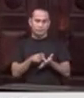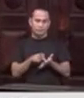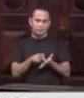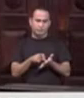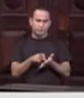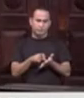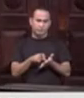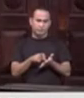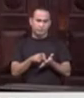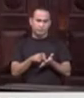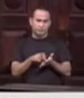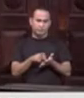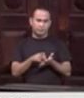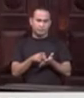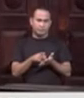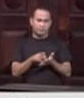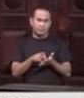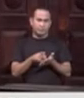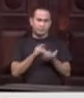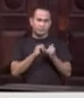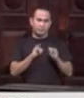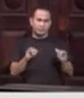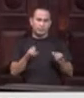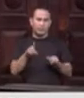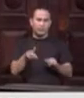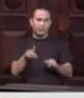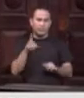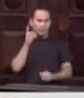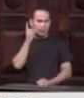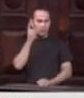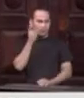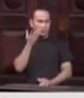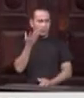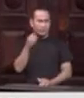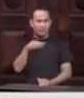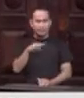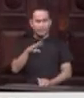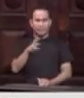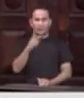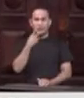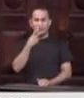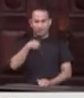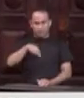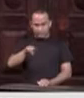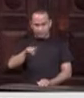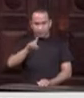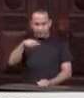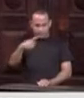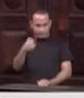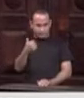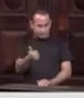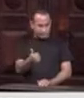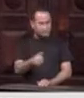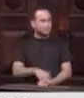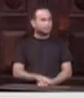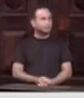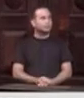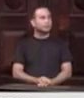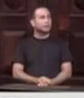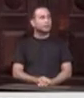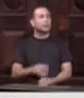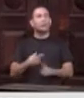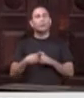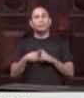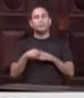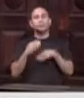A grande discussão é, deputada Marta Rocha aqui, que estamos indo daqui a pouco para lá, como é que aumenta